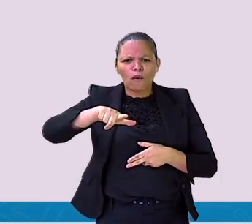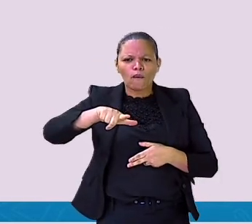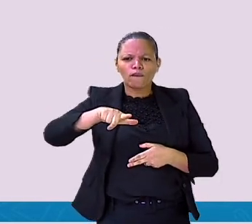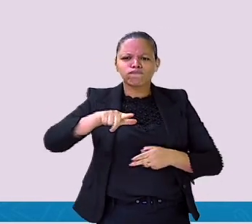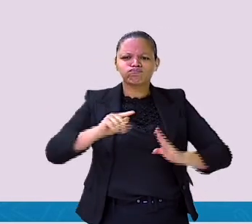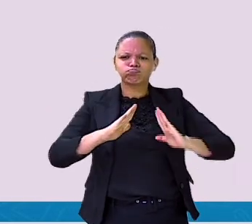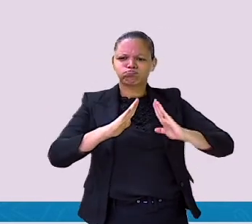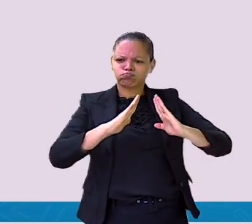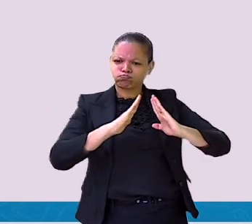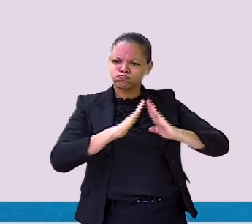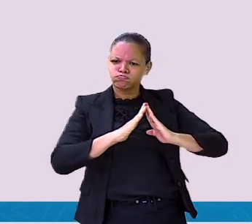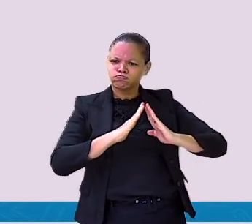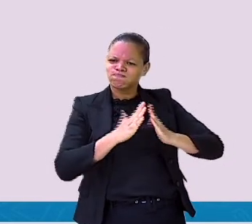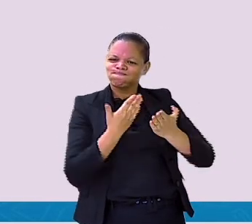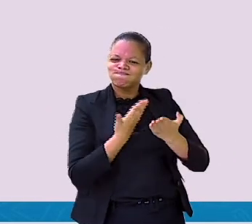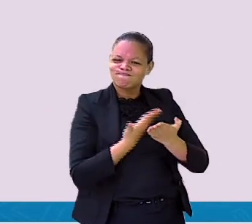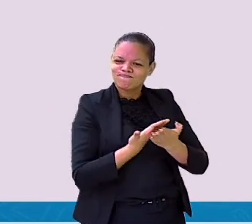ó.